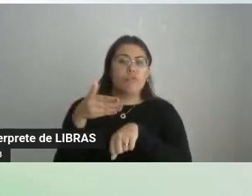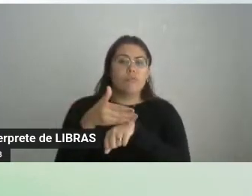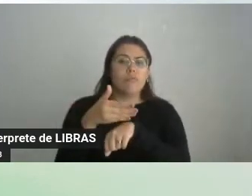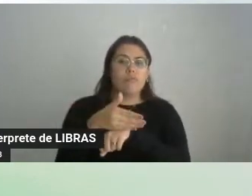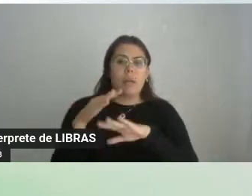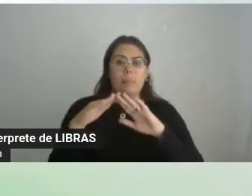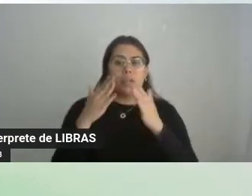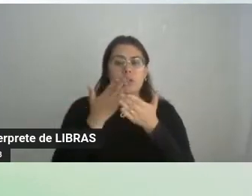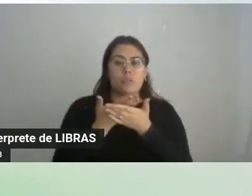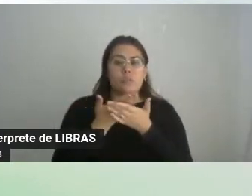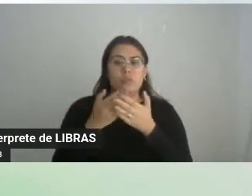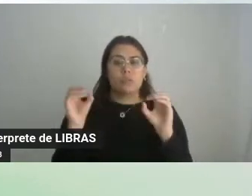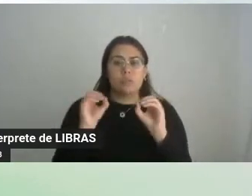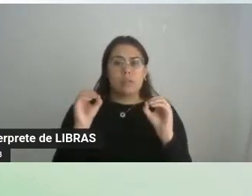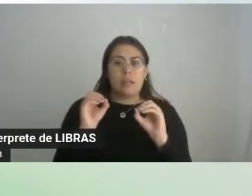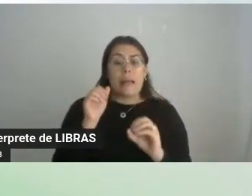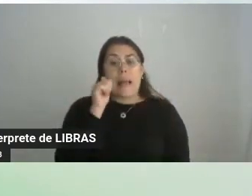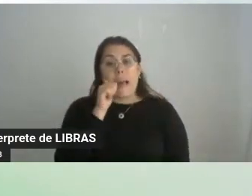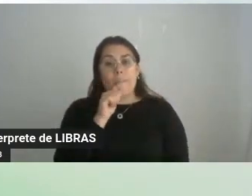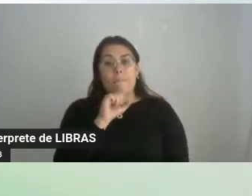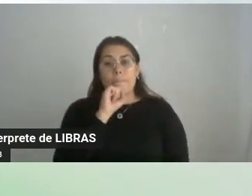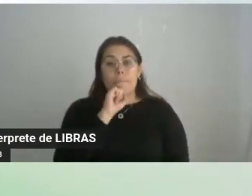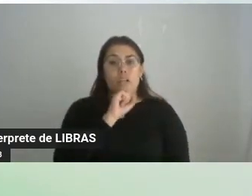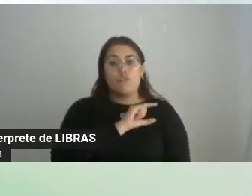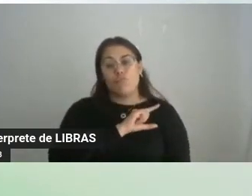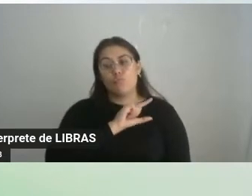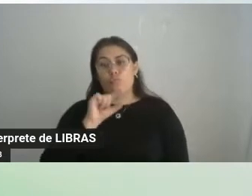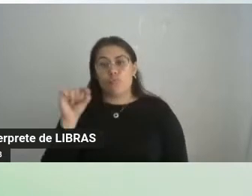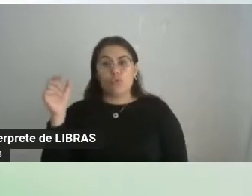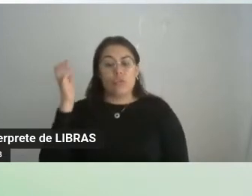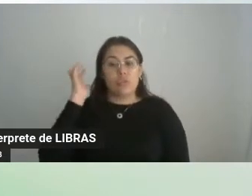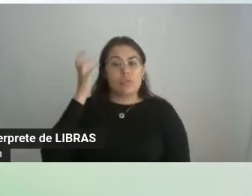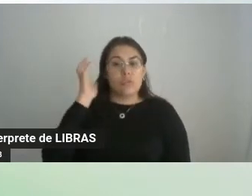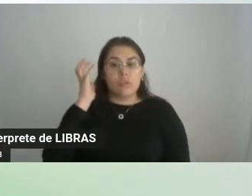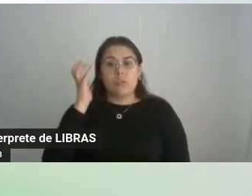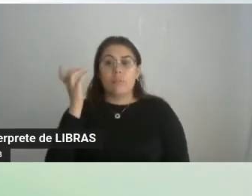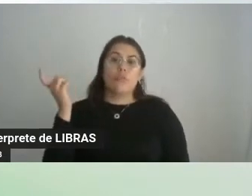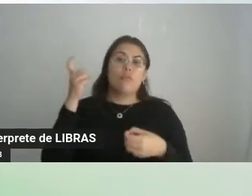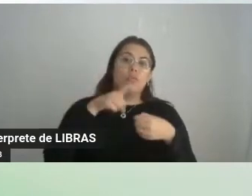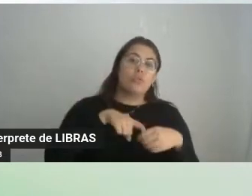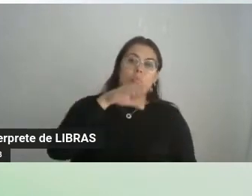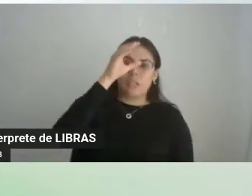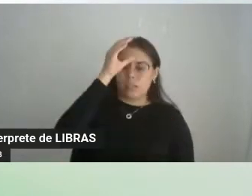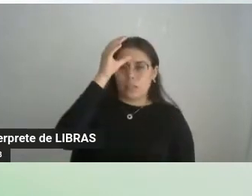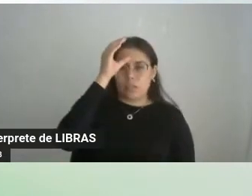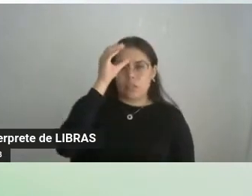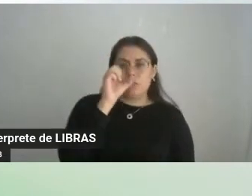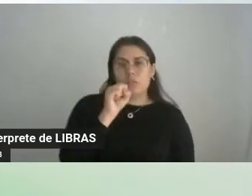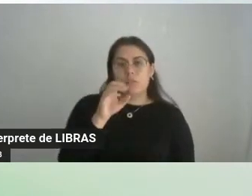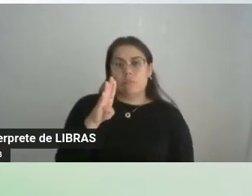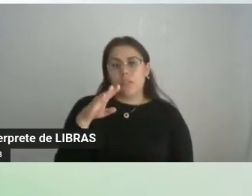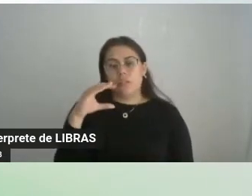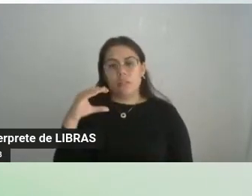a mãe fugiu para Santo André, voltou para a casa de uma tia, fugindo para São Bernardo, e enfim, a criança com